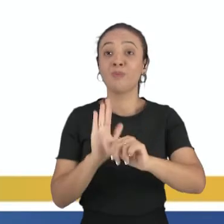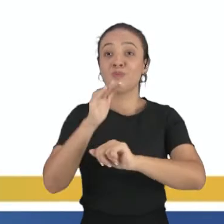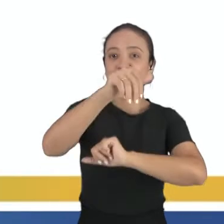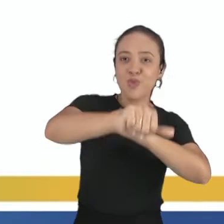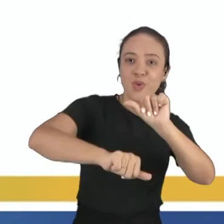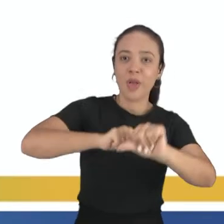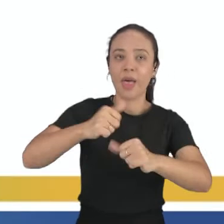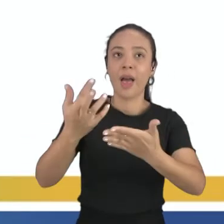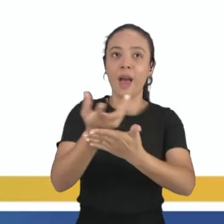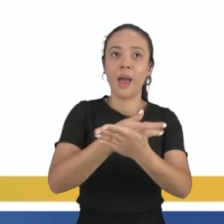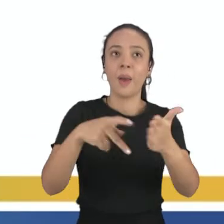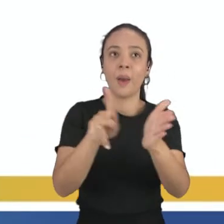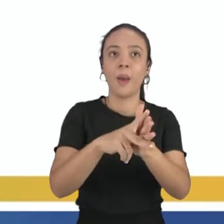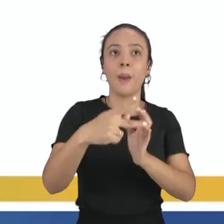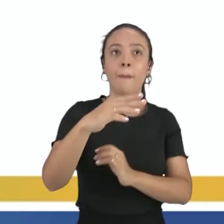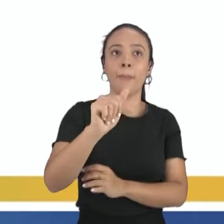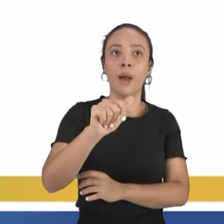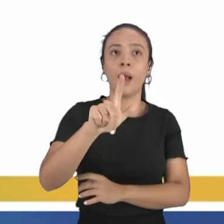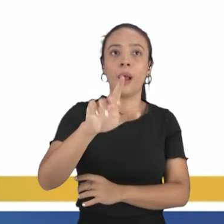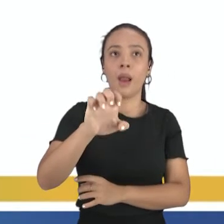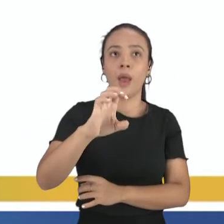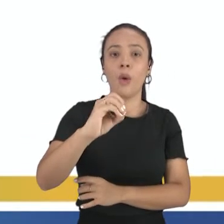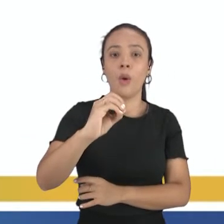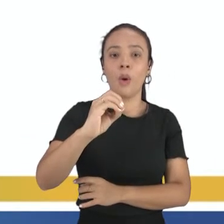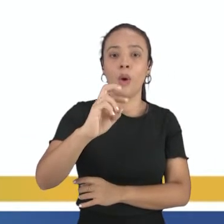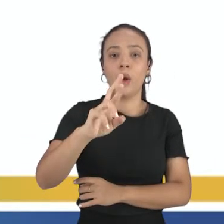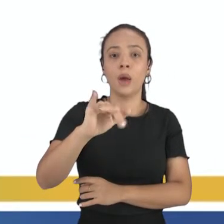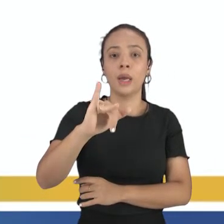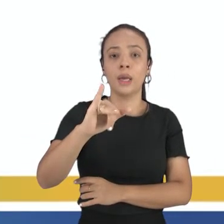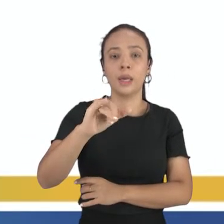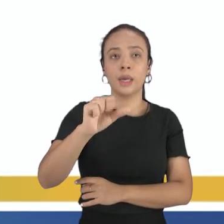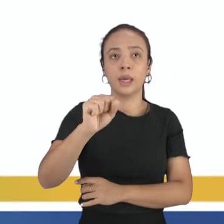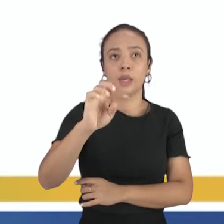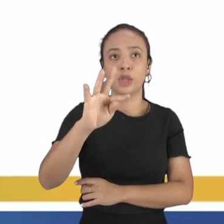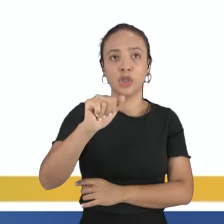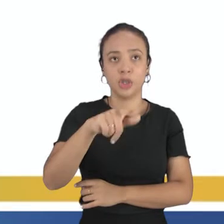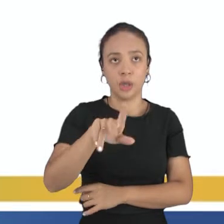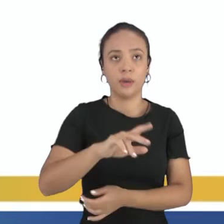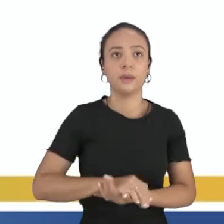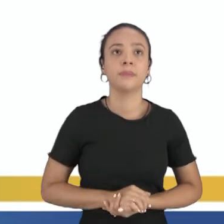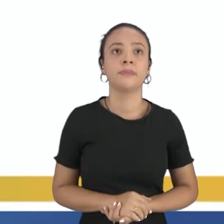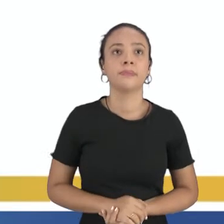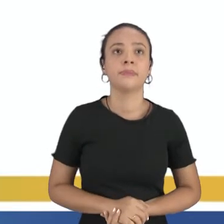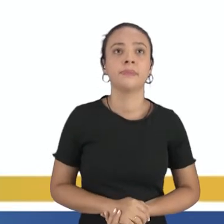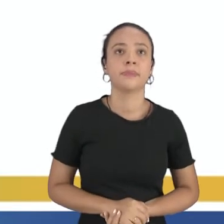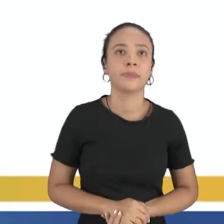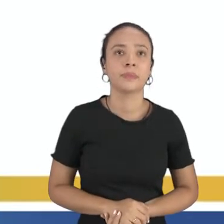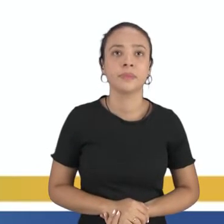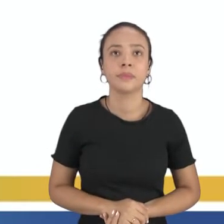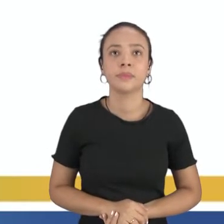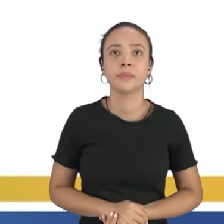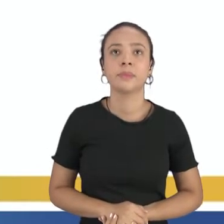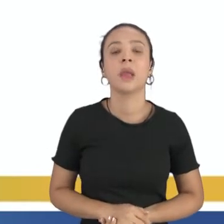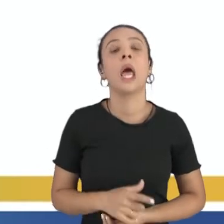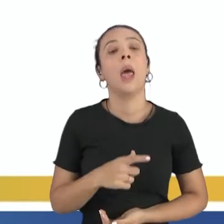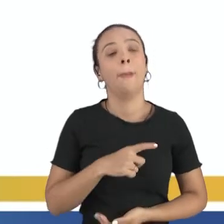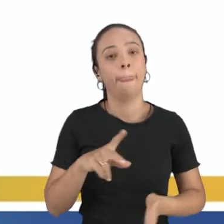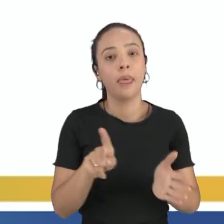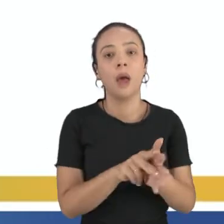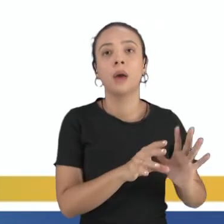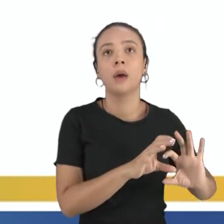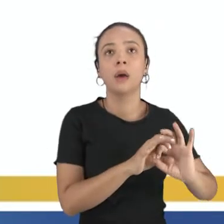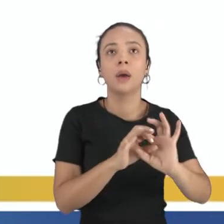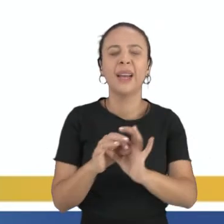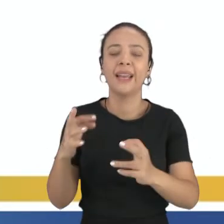arte paleocristã ou cristã primitiva. A chamada arte paleocristã está relacionada